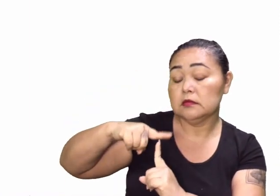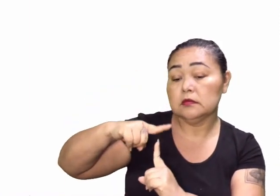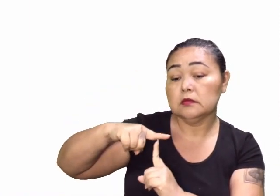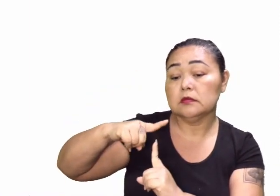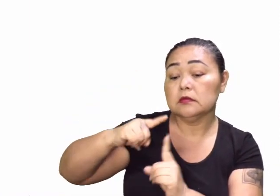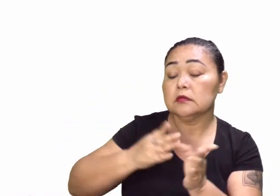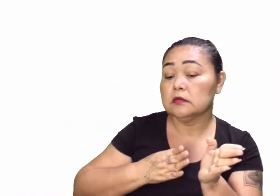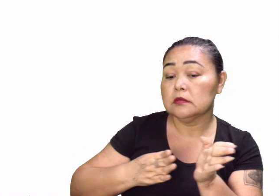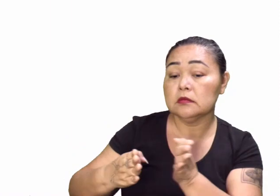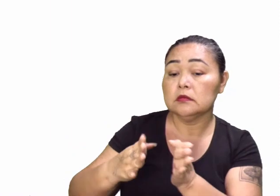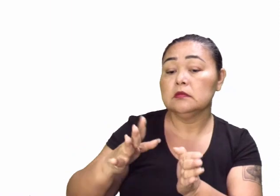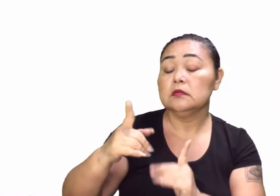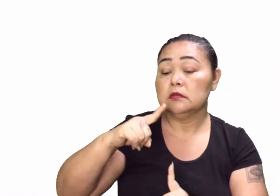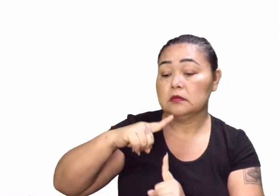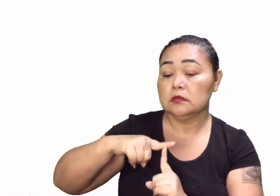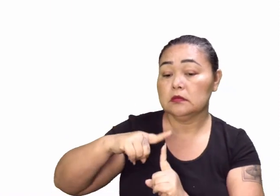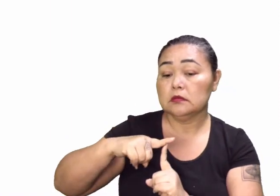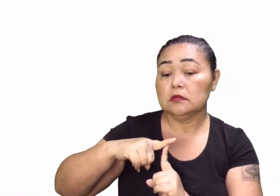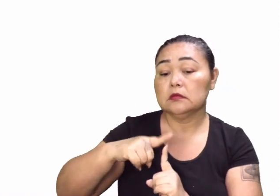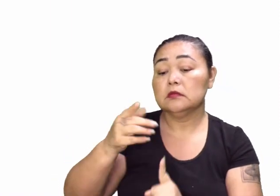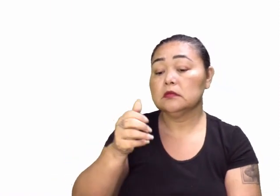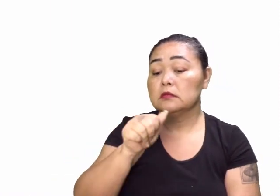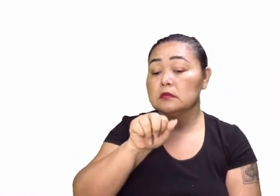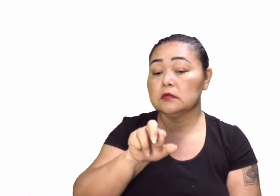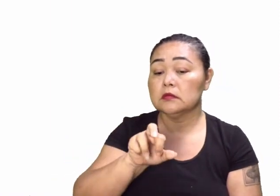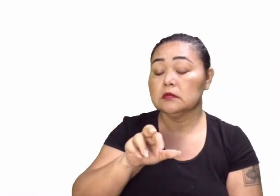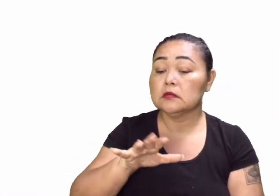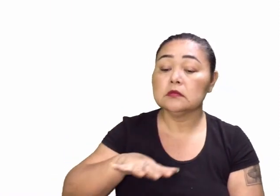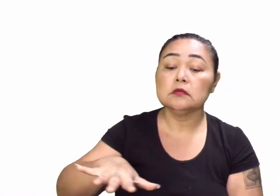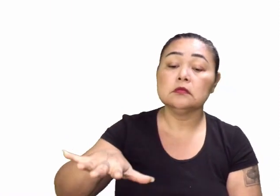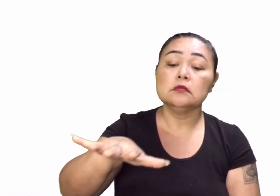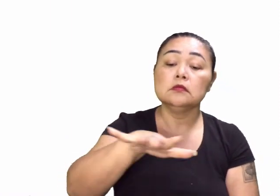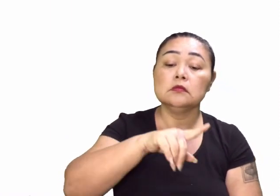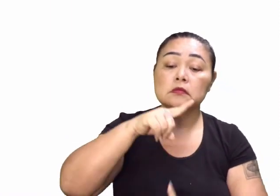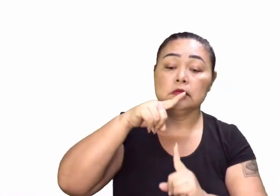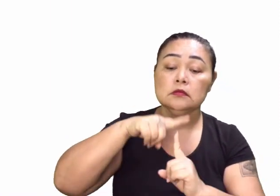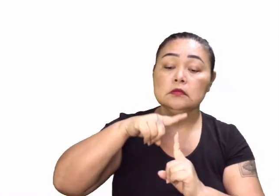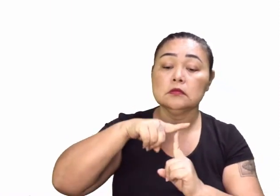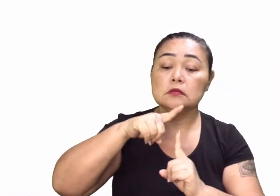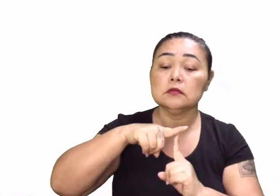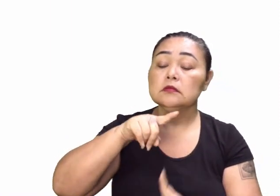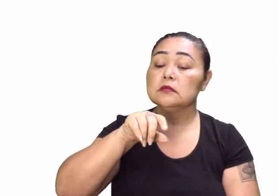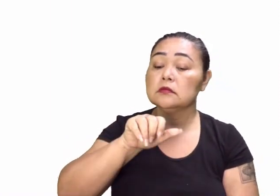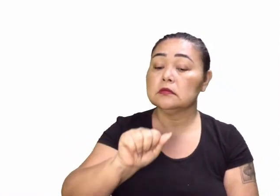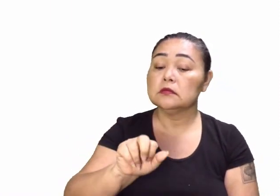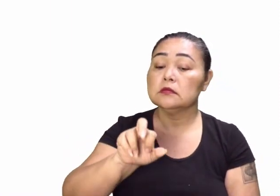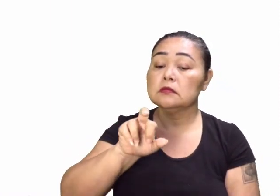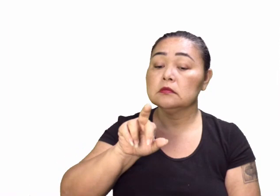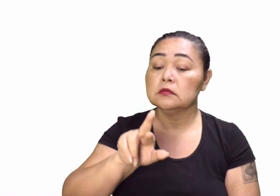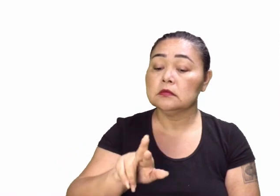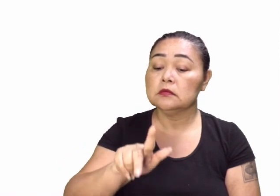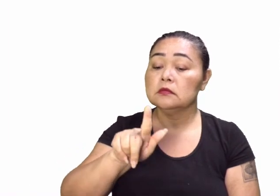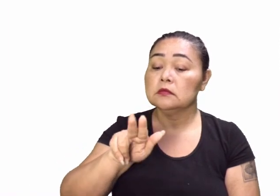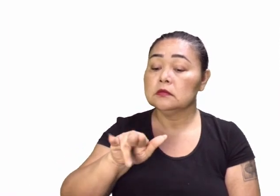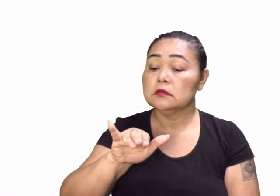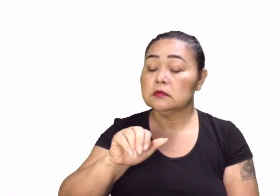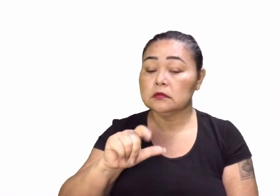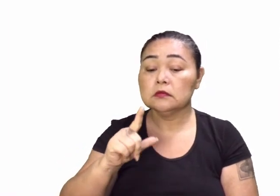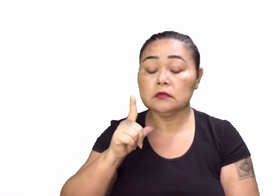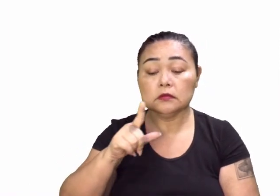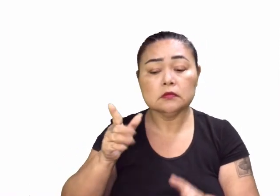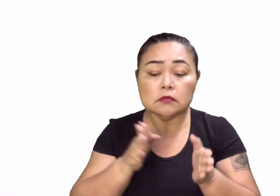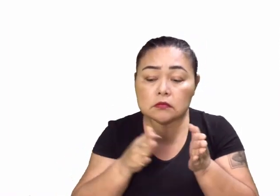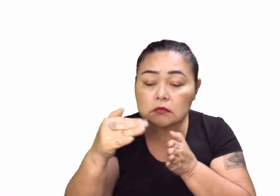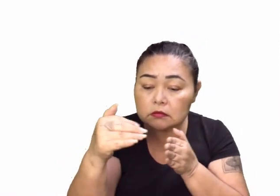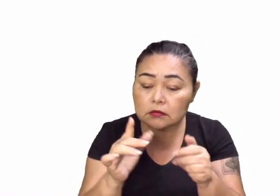rio Tocantins aí, nessa junção, vai formar a grande bacia Tocantins-Araguaia. Além desses rios, a gente tem outros rios de menor porte